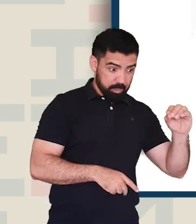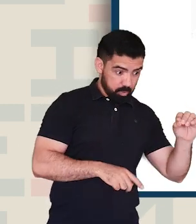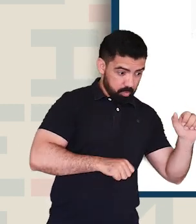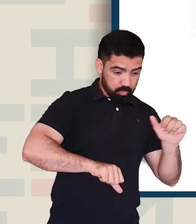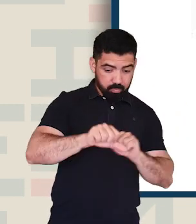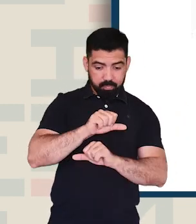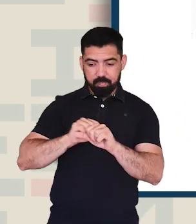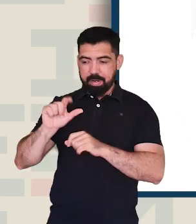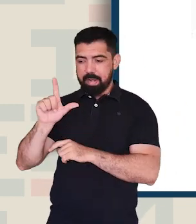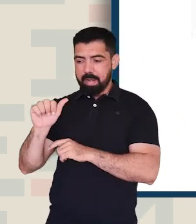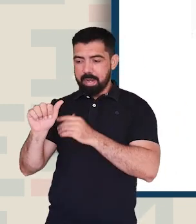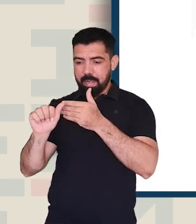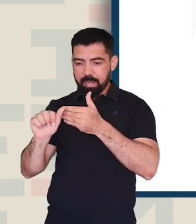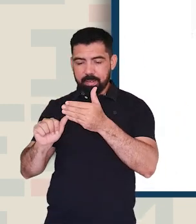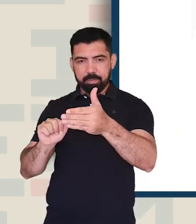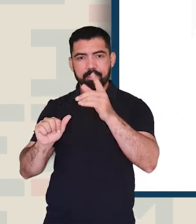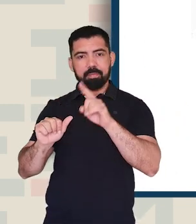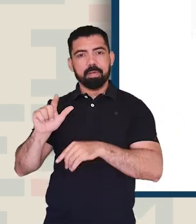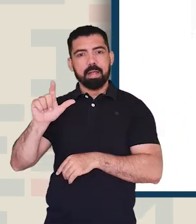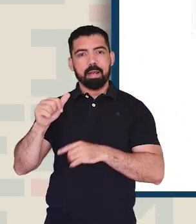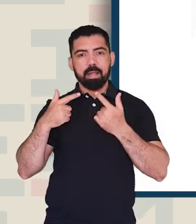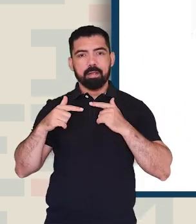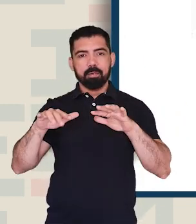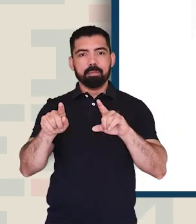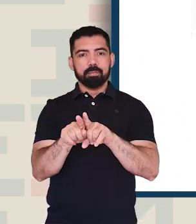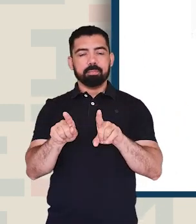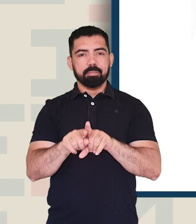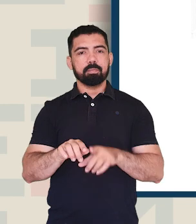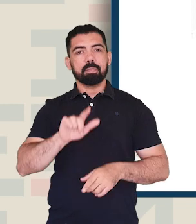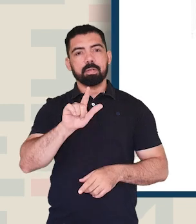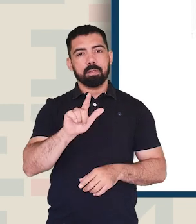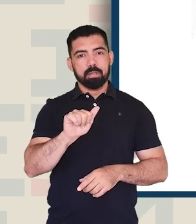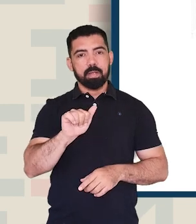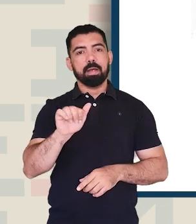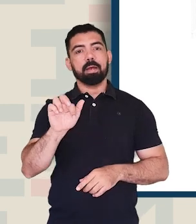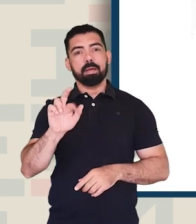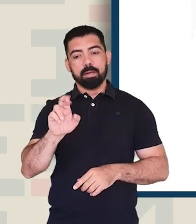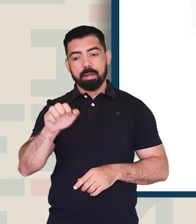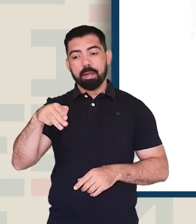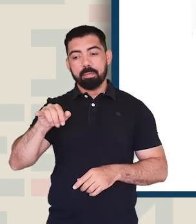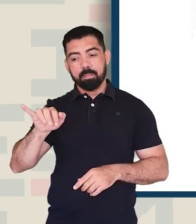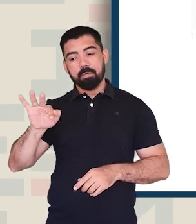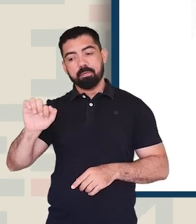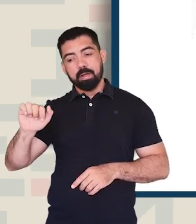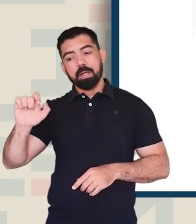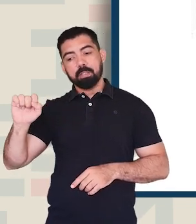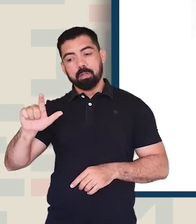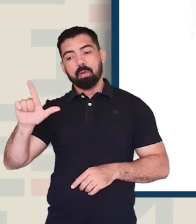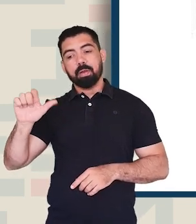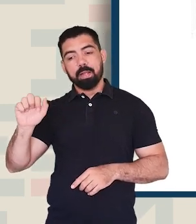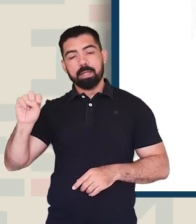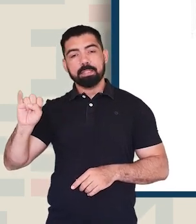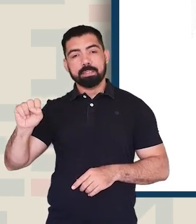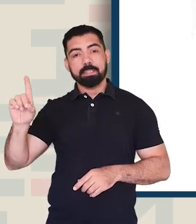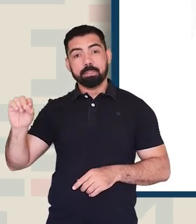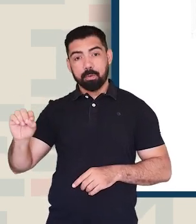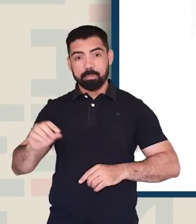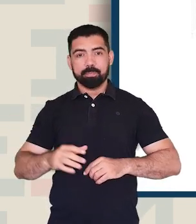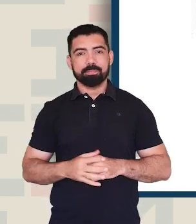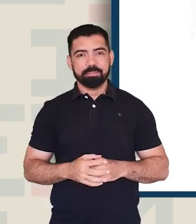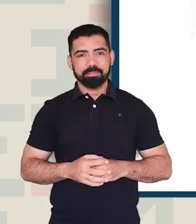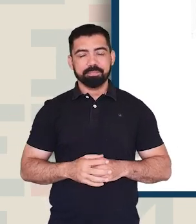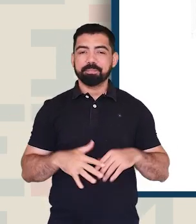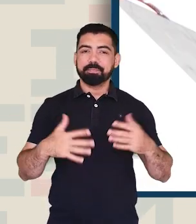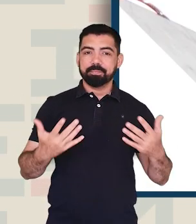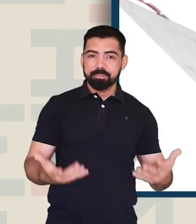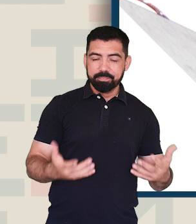Dó começando do Lá, então ela vira a escala menor natural. Não vou muito para a teoria disso, mas é basicamente isso. Então